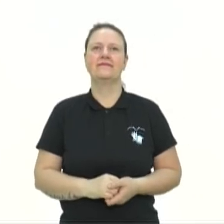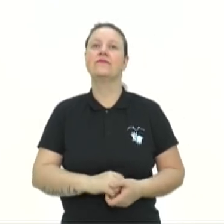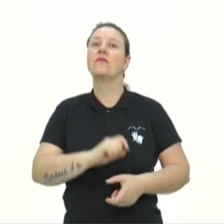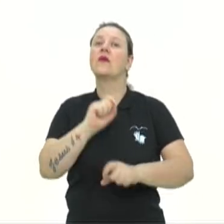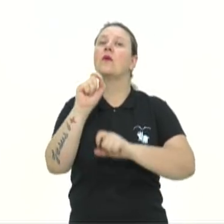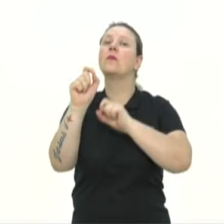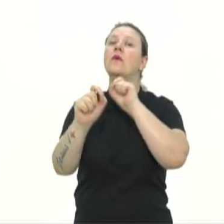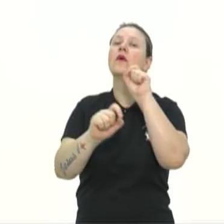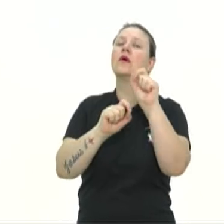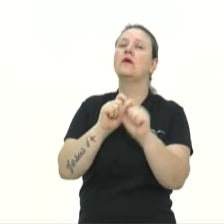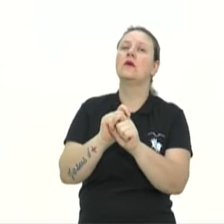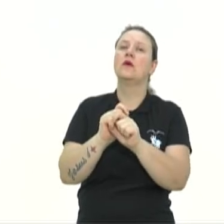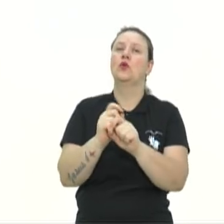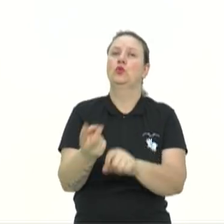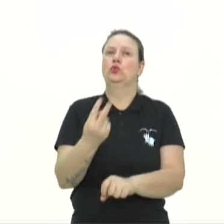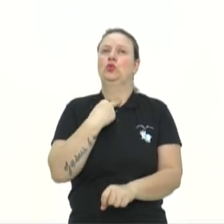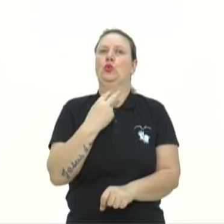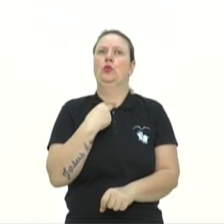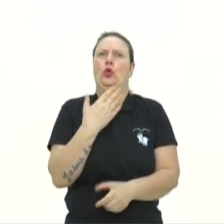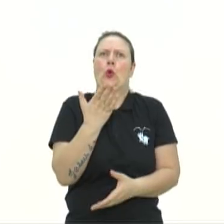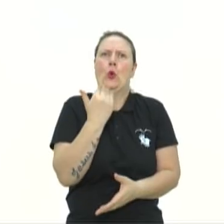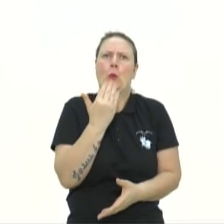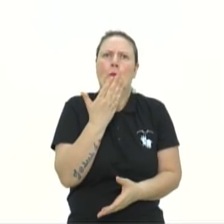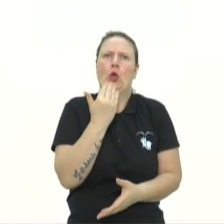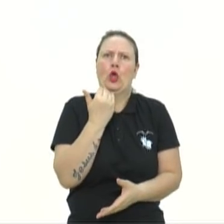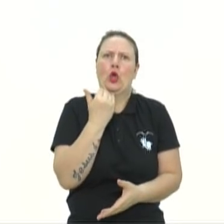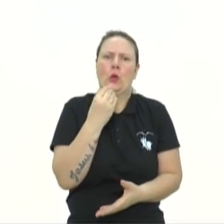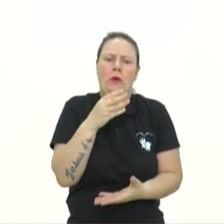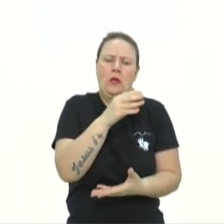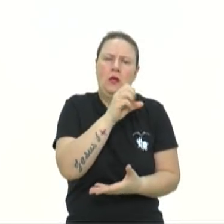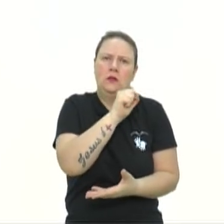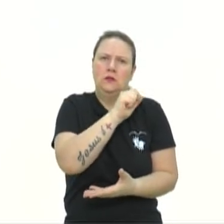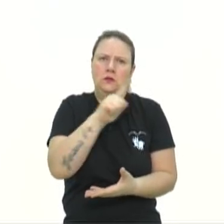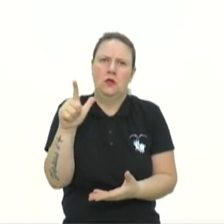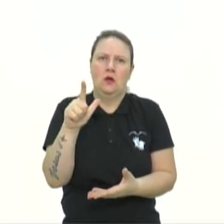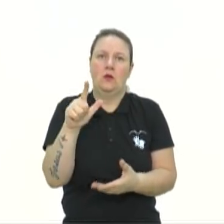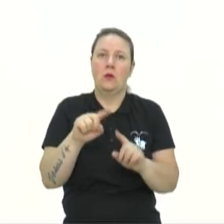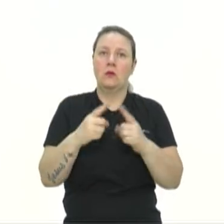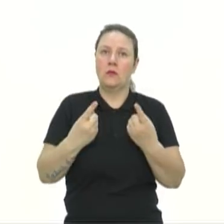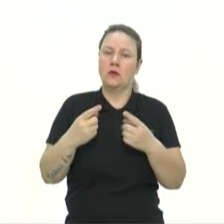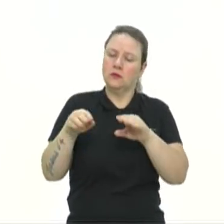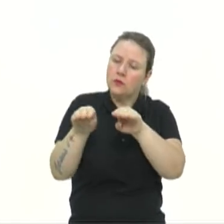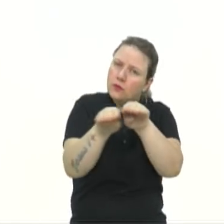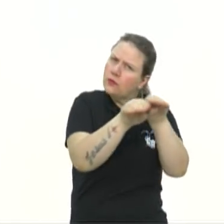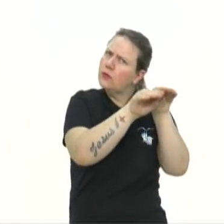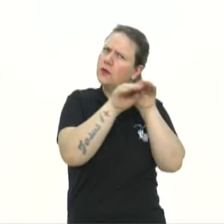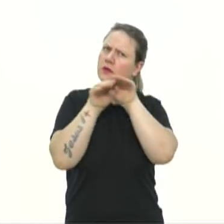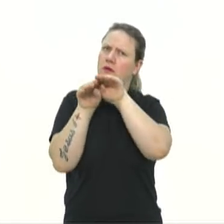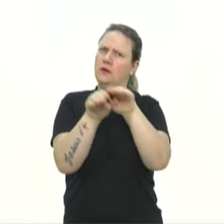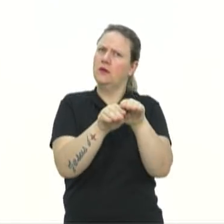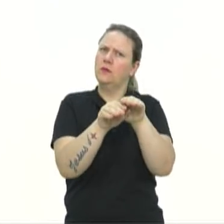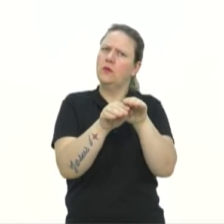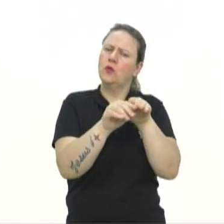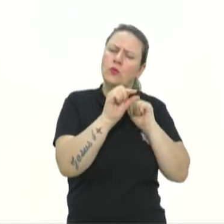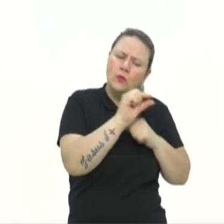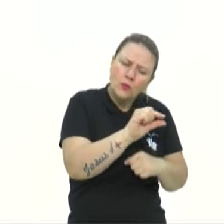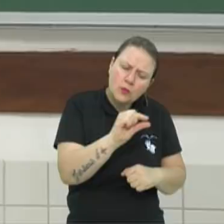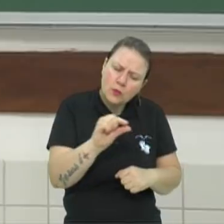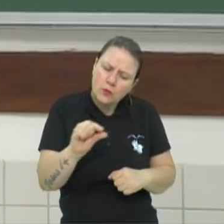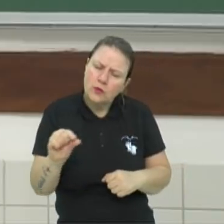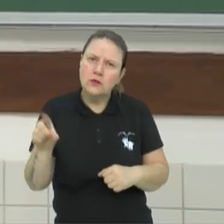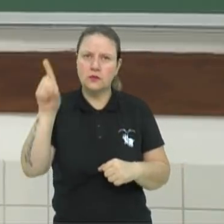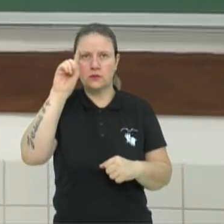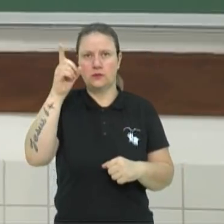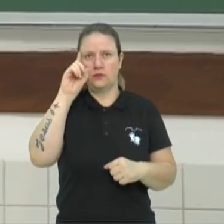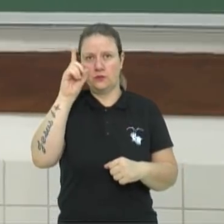Mesmo que não se deva consumir sal em excesso, o consumo moderado e diário é essencial. Era só você